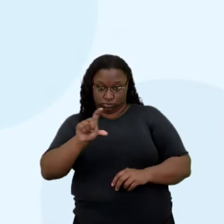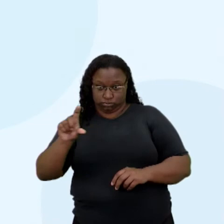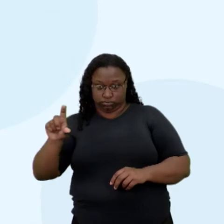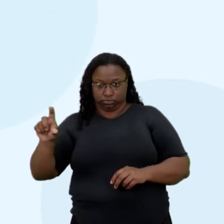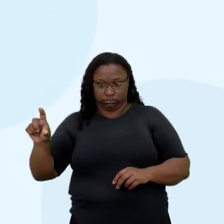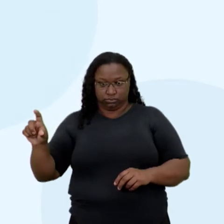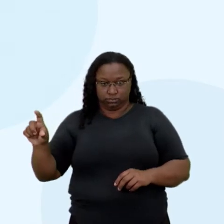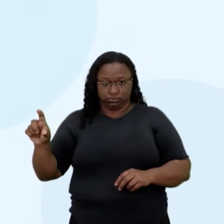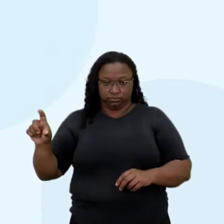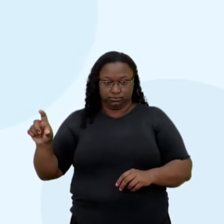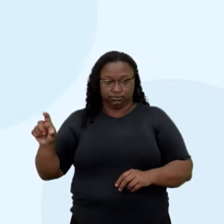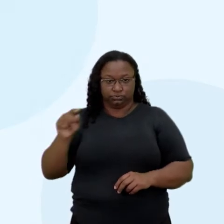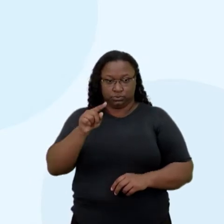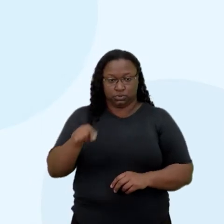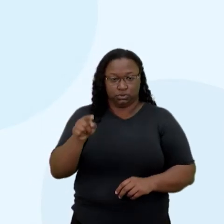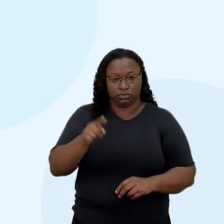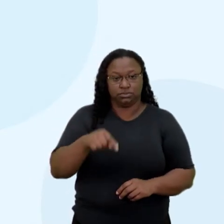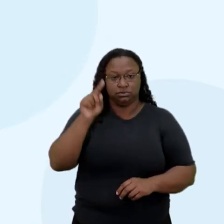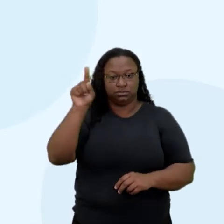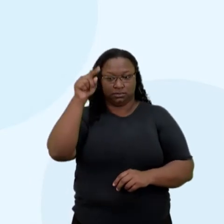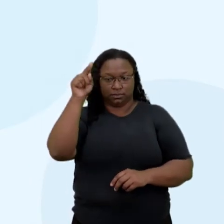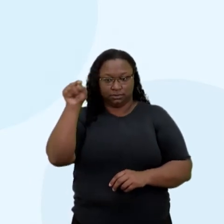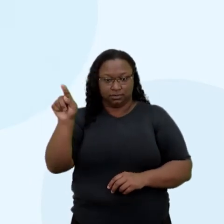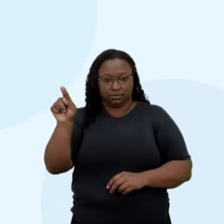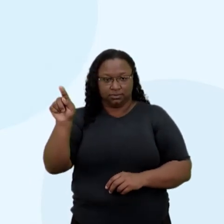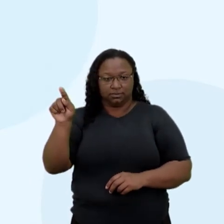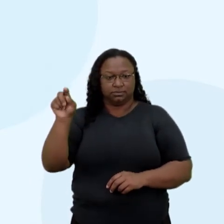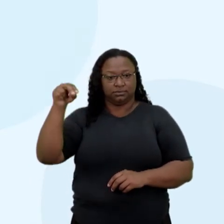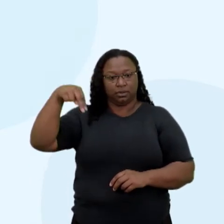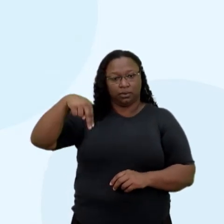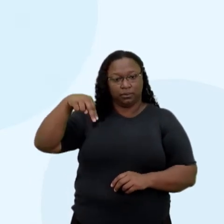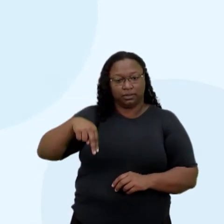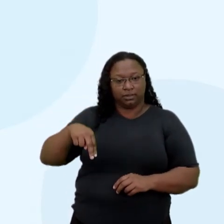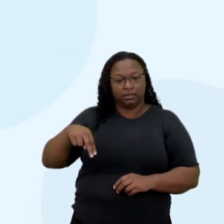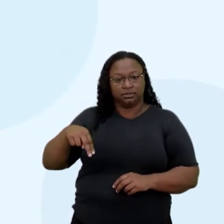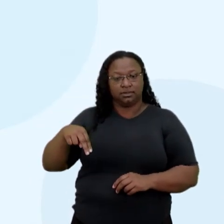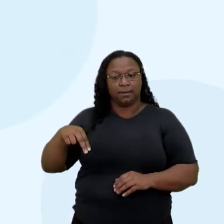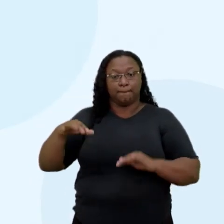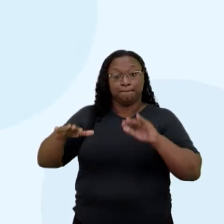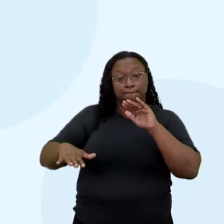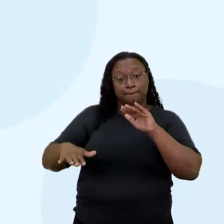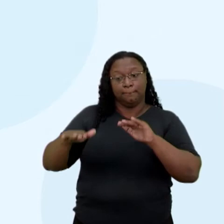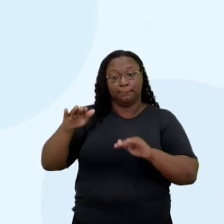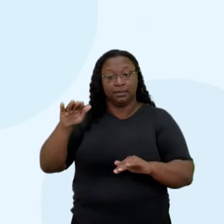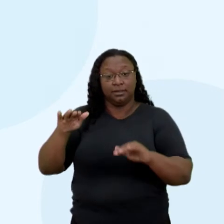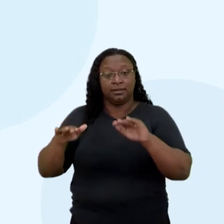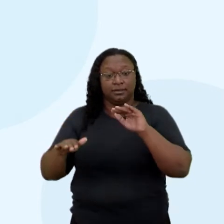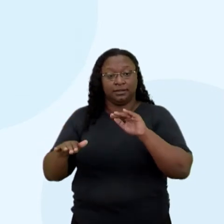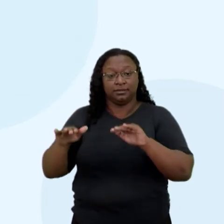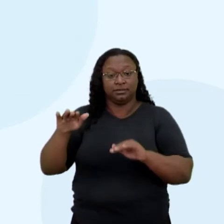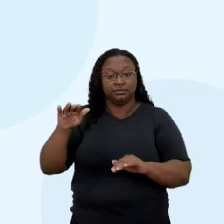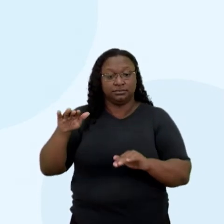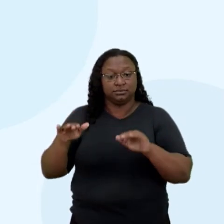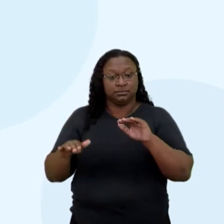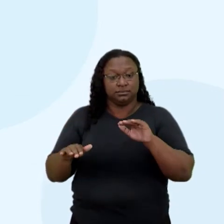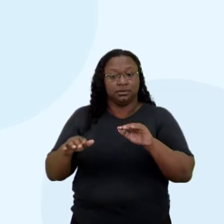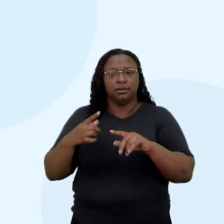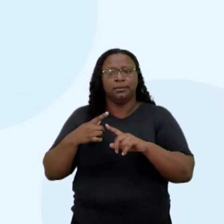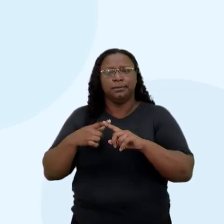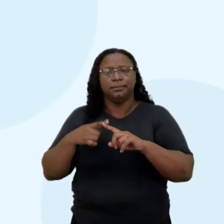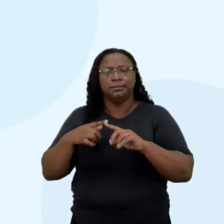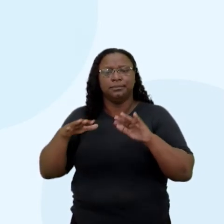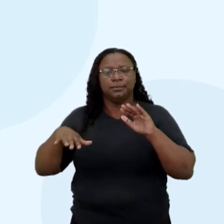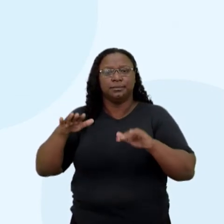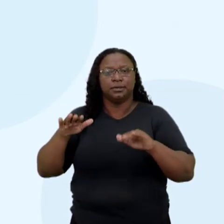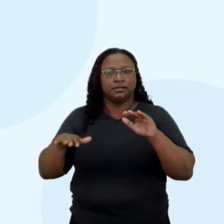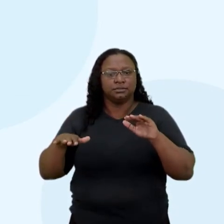x ao quadrado, temos o valor do n, que é o 11, temos a média do x, ó. Por que média? Porque apareceu a barrinha ali em